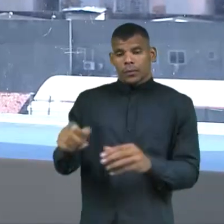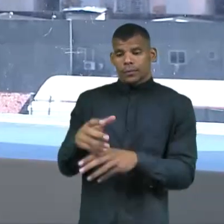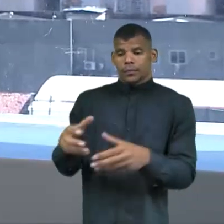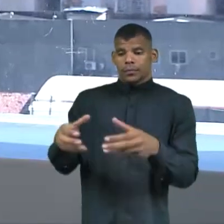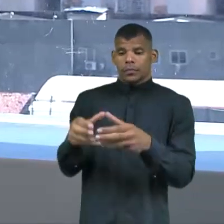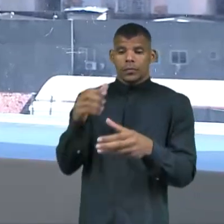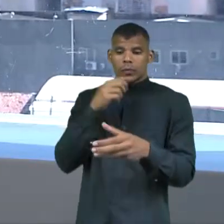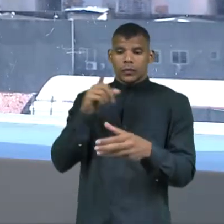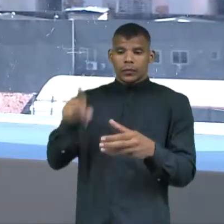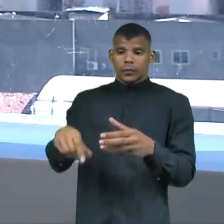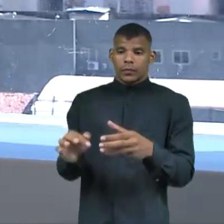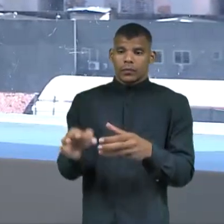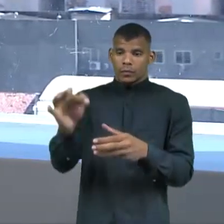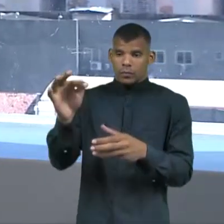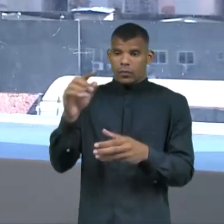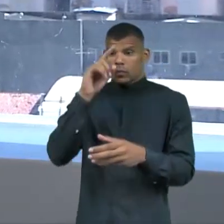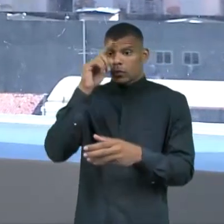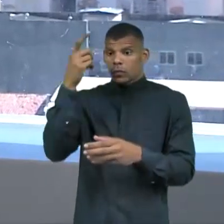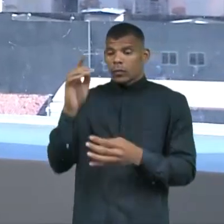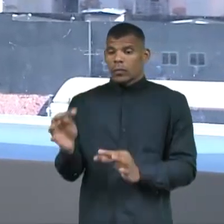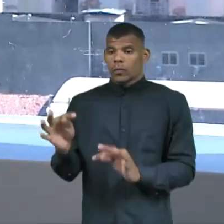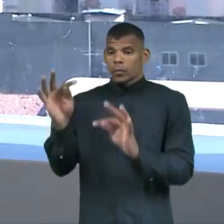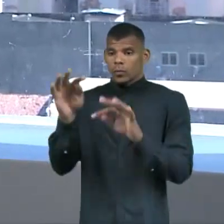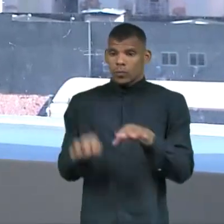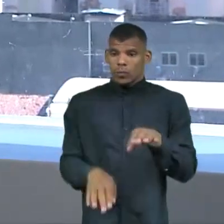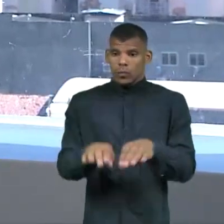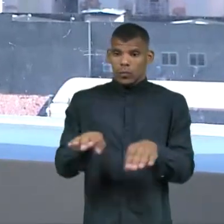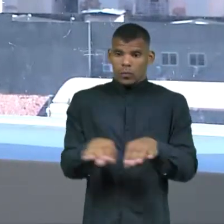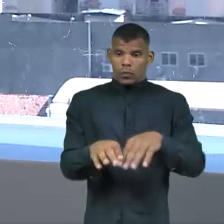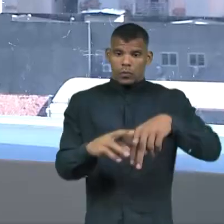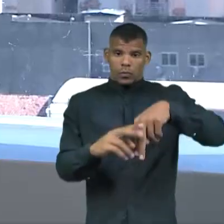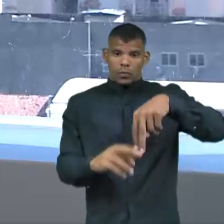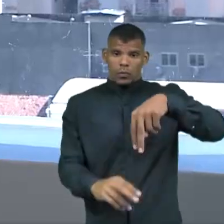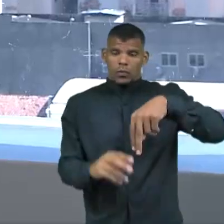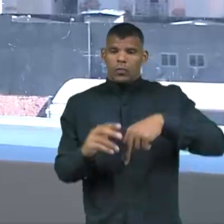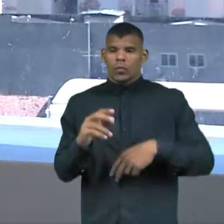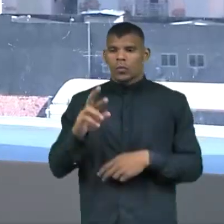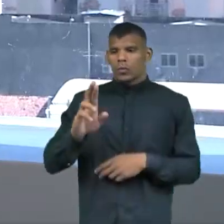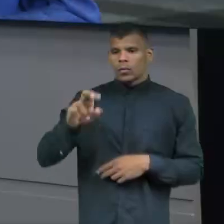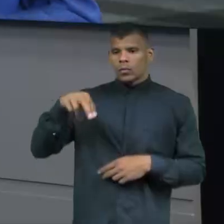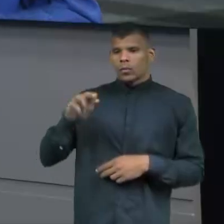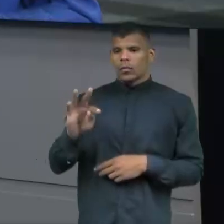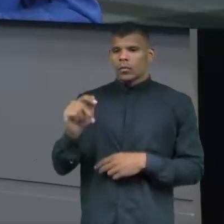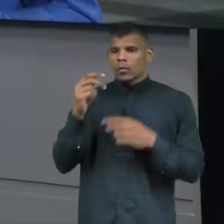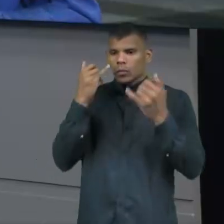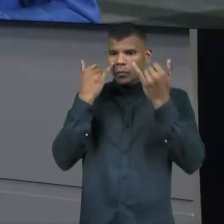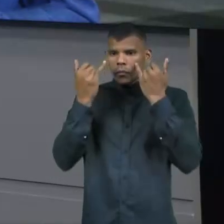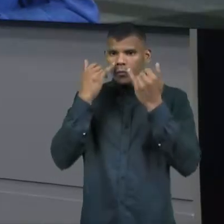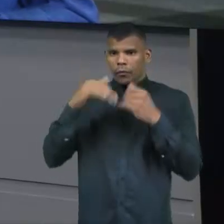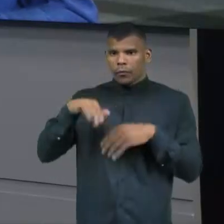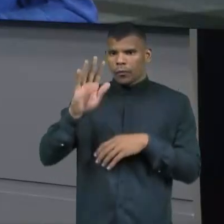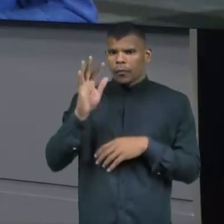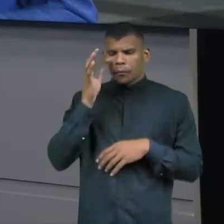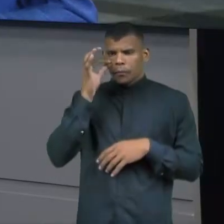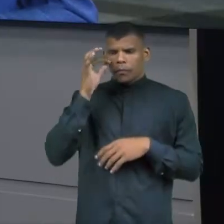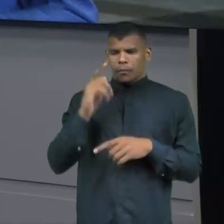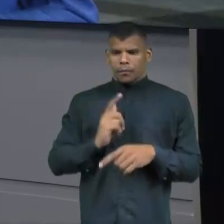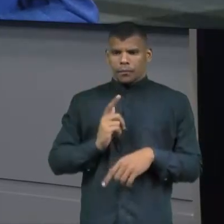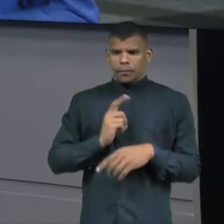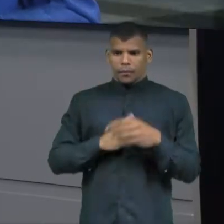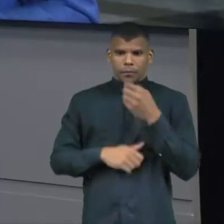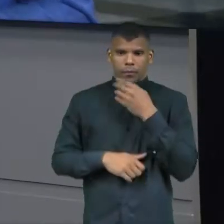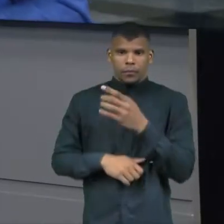Inovação e Tecnologia com Equidade de Gênero. O repórter Renato Abreu tem mais informações ao vivo. Bom dia,